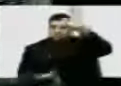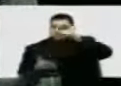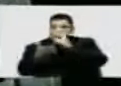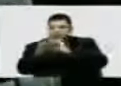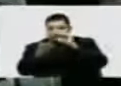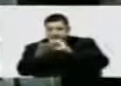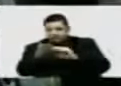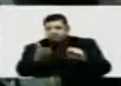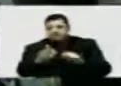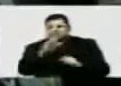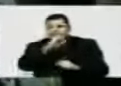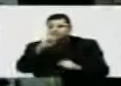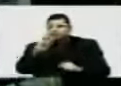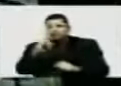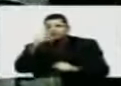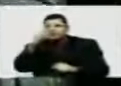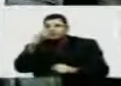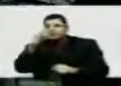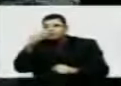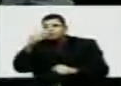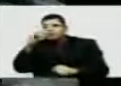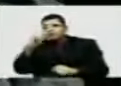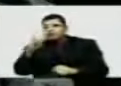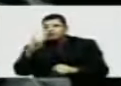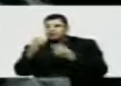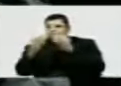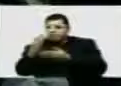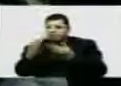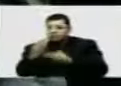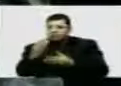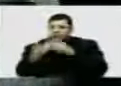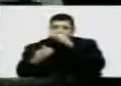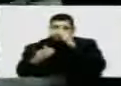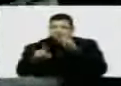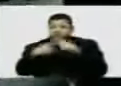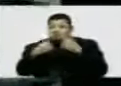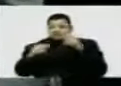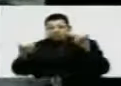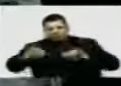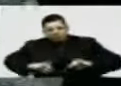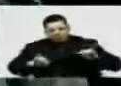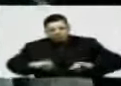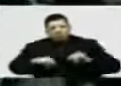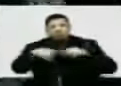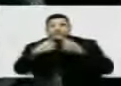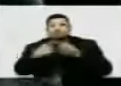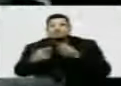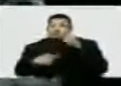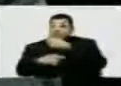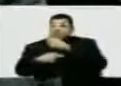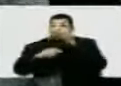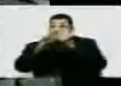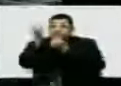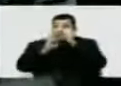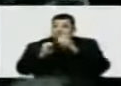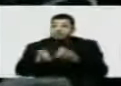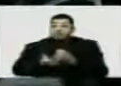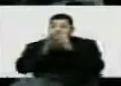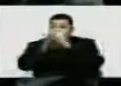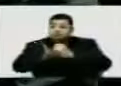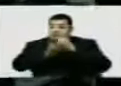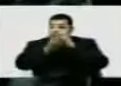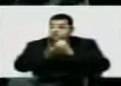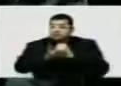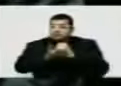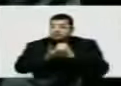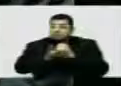caneta, no II e no IPI. Dada a fragilidade do modelo instalado. Mas esse é o modelo que nos sustenta. Frágil, mas esse é o modelo